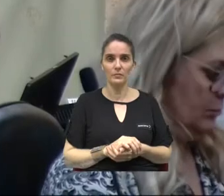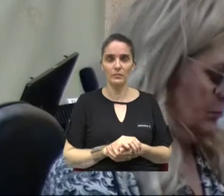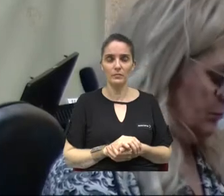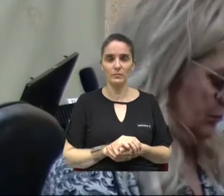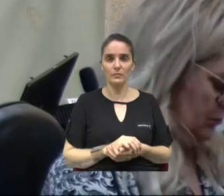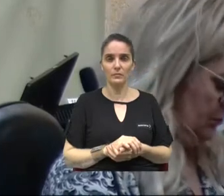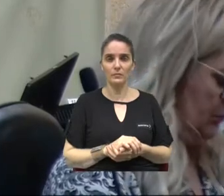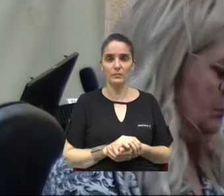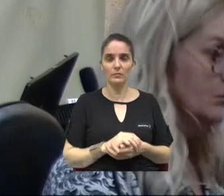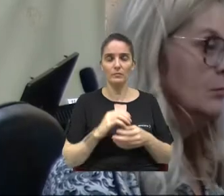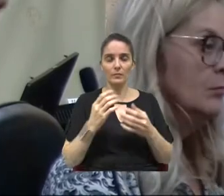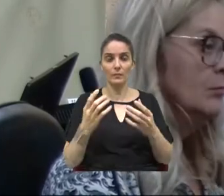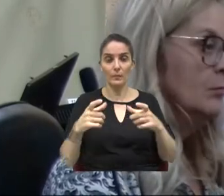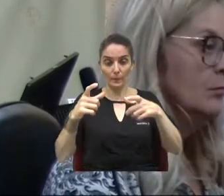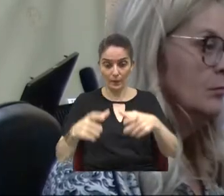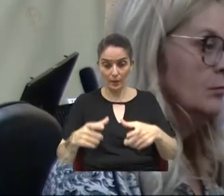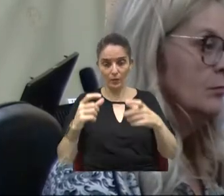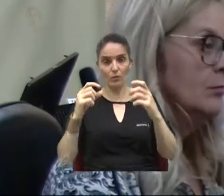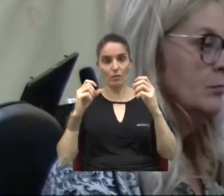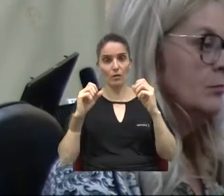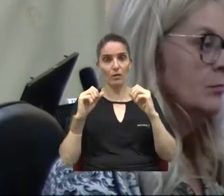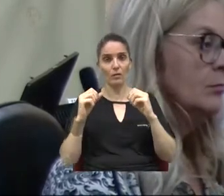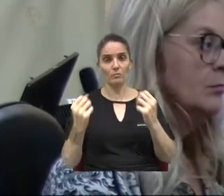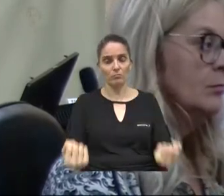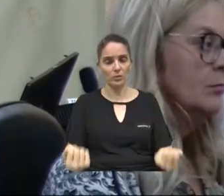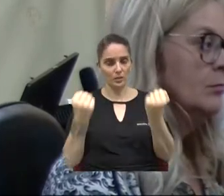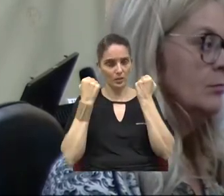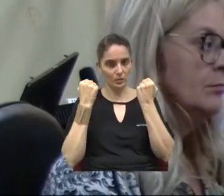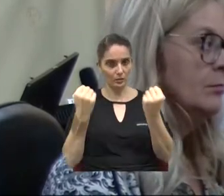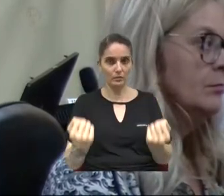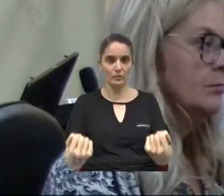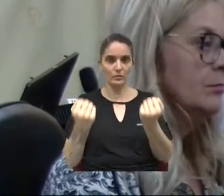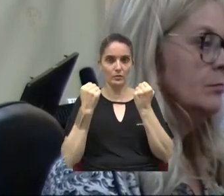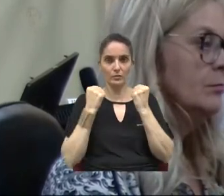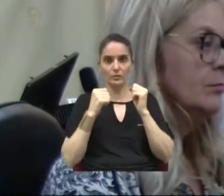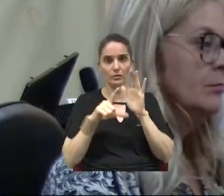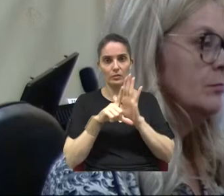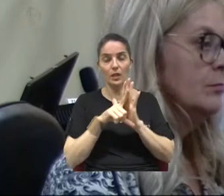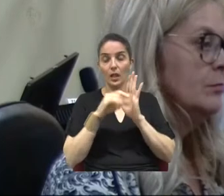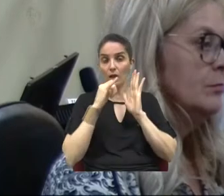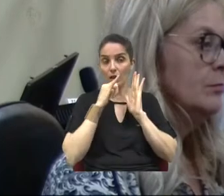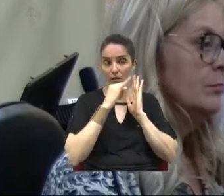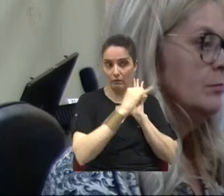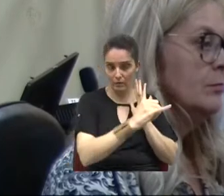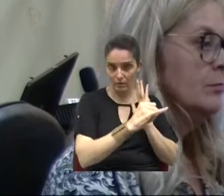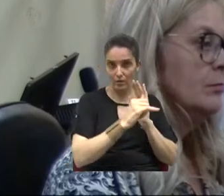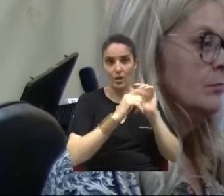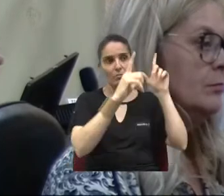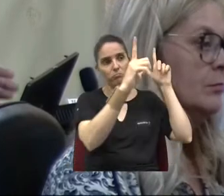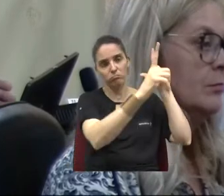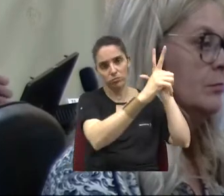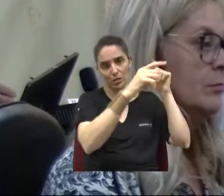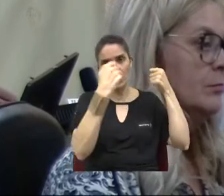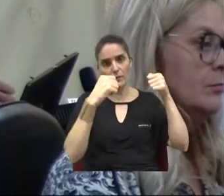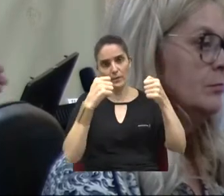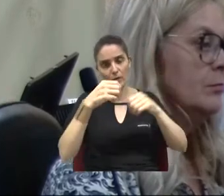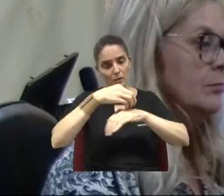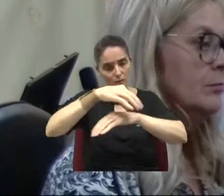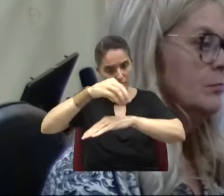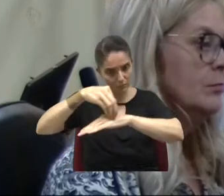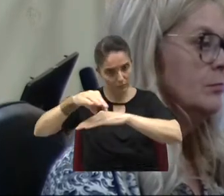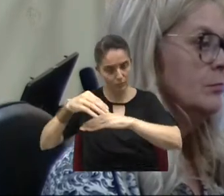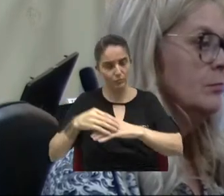Que as academias sejam avisadas da vigência da lei, para que elas possam, de fato, fixar, segundo